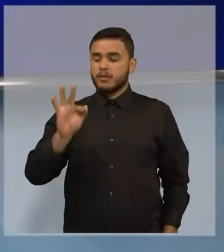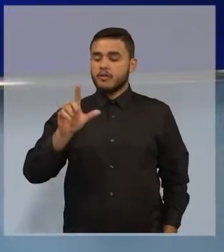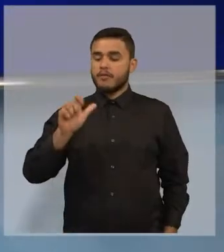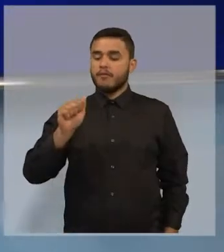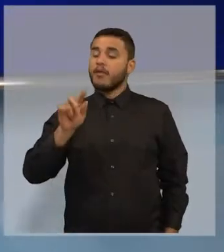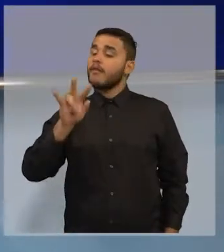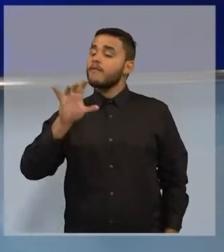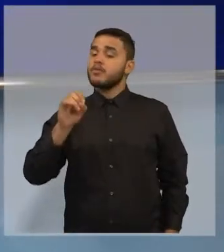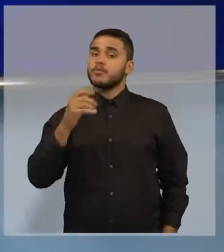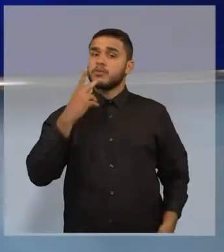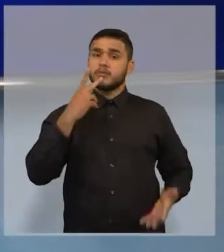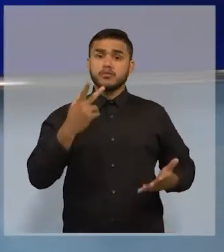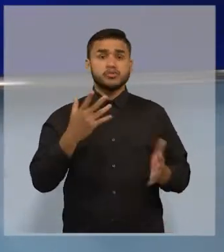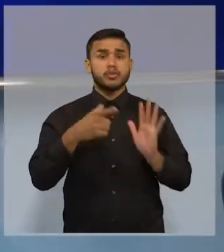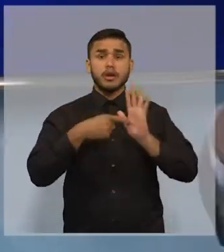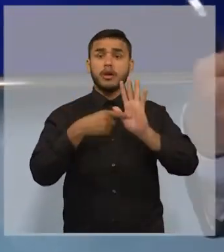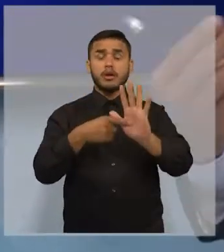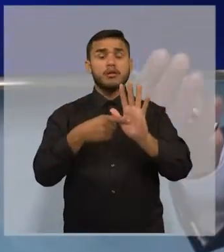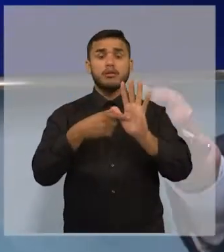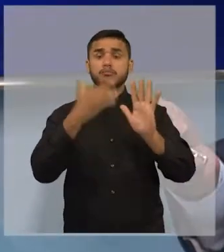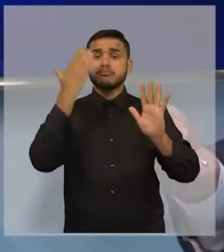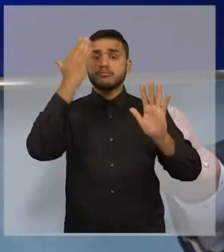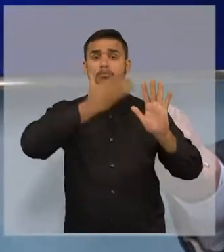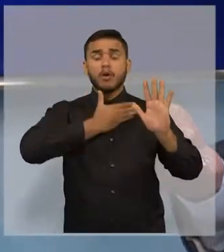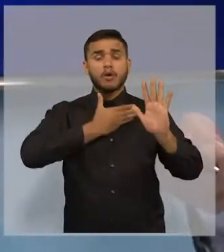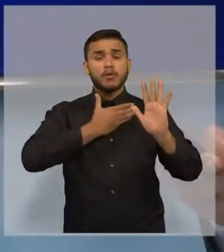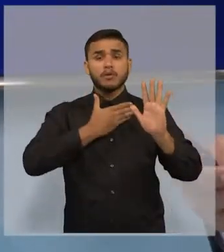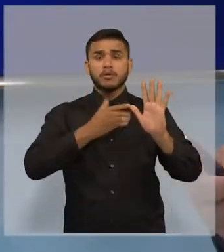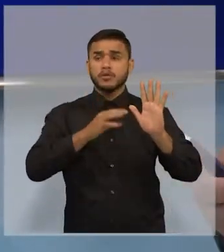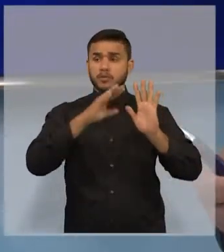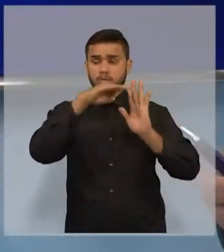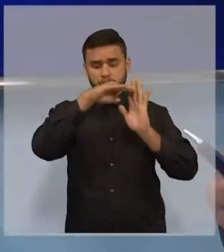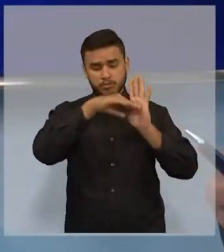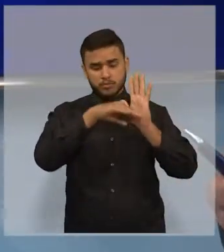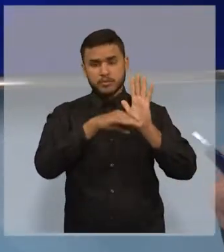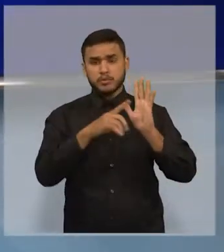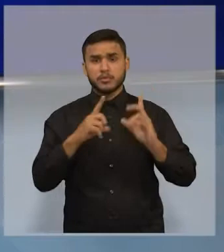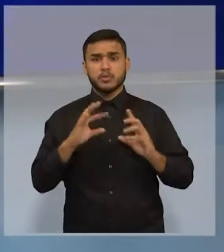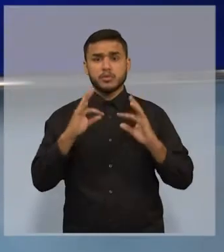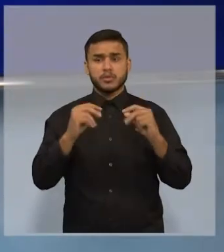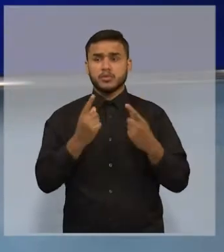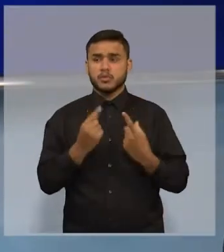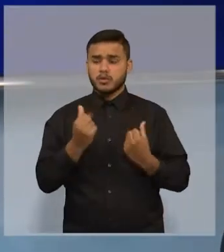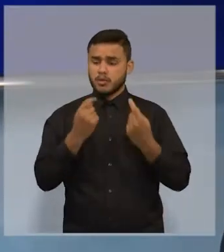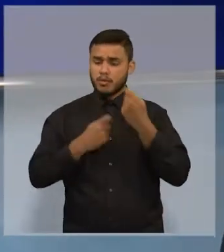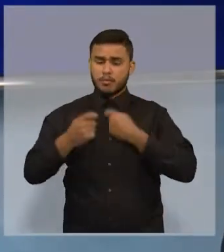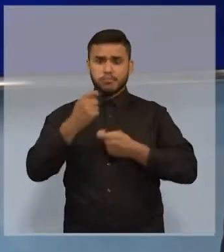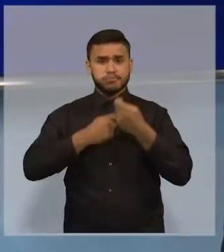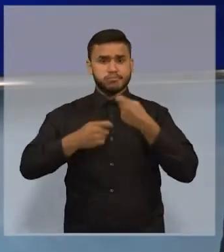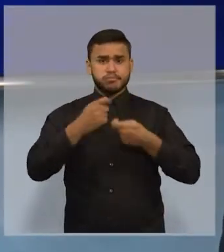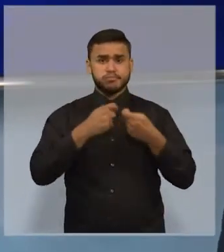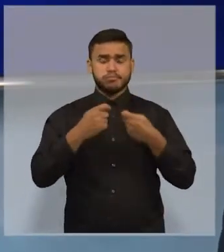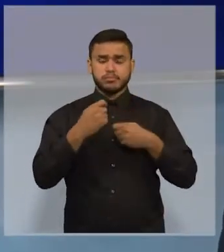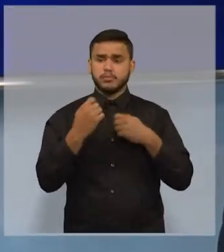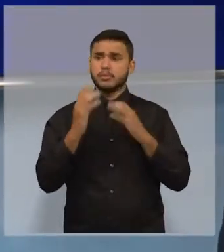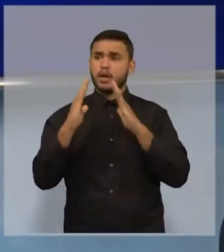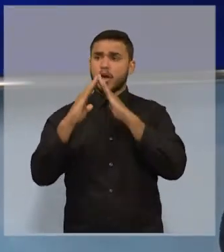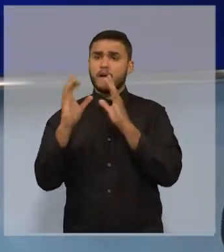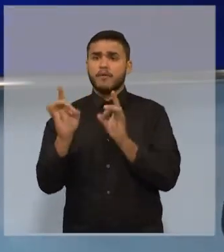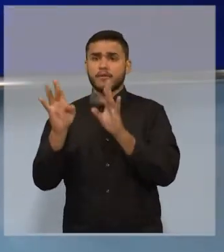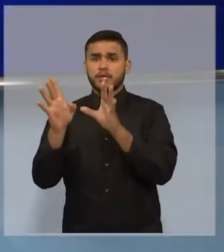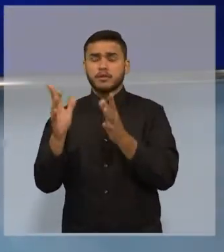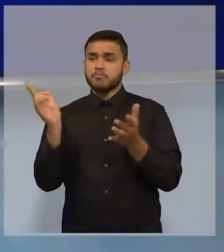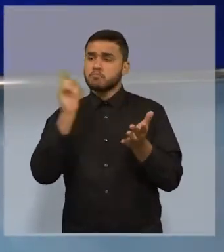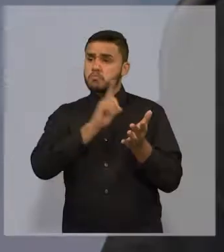dizendo que, e apresentou na sua declaração de renda, de que esses recursos são oriundos de transações